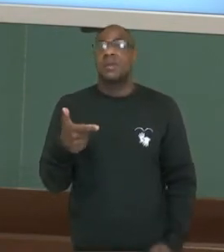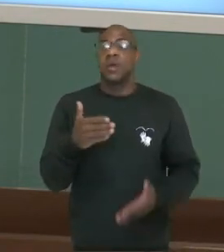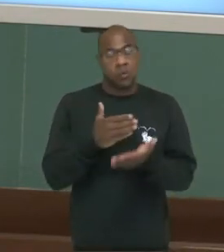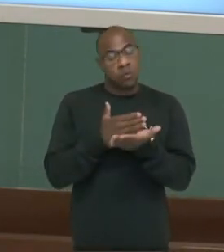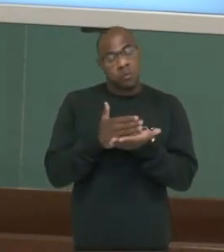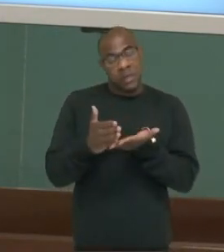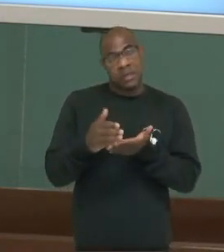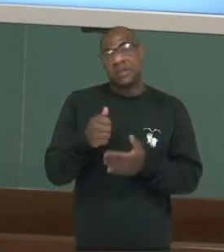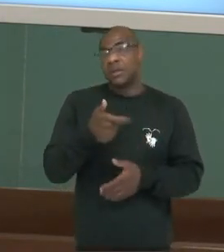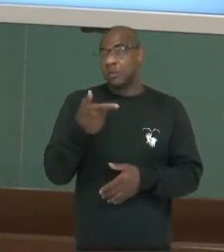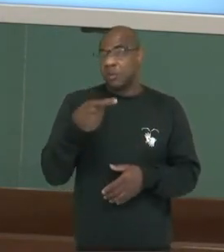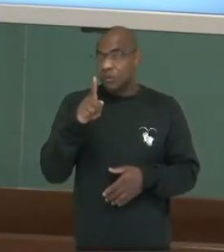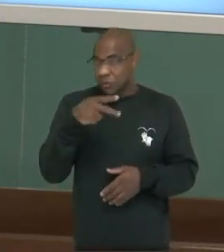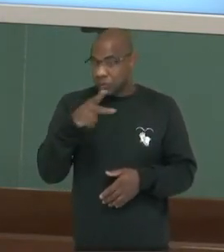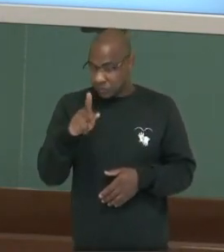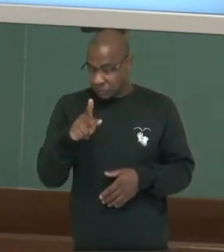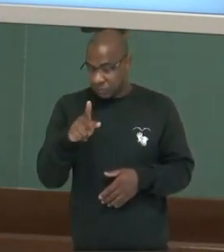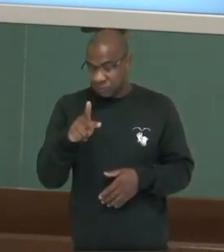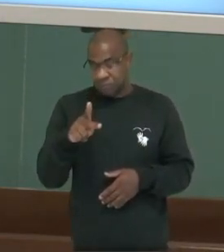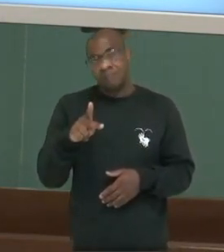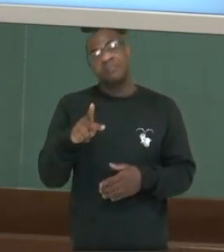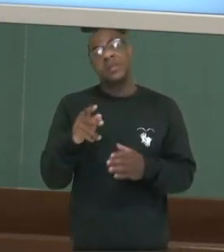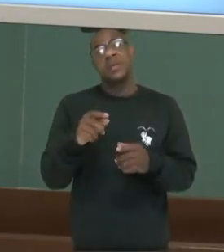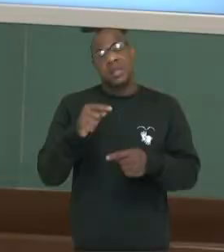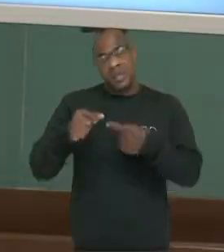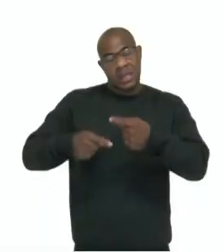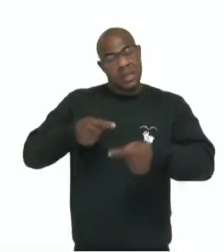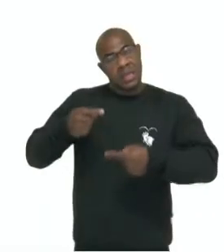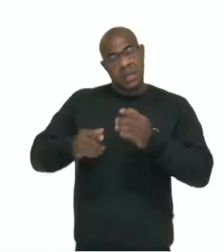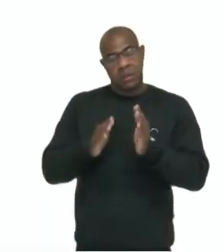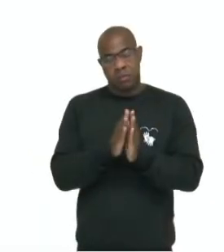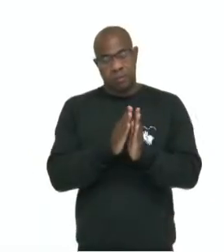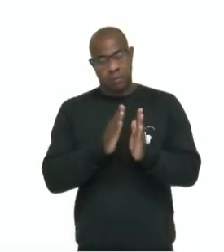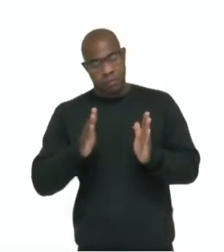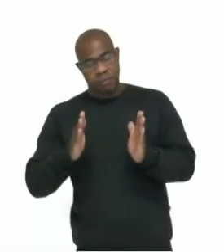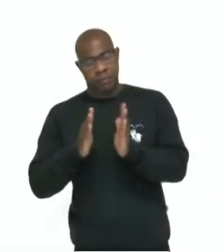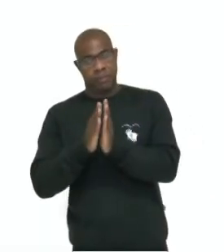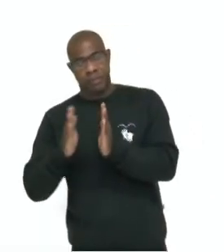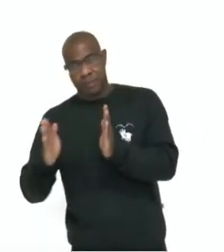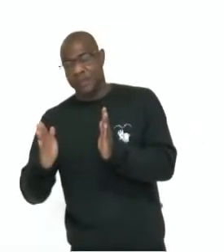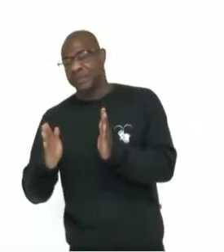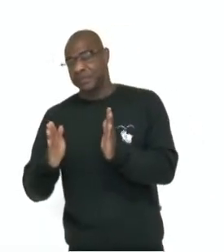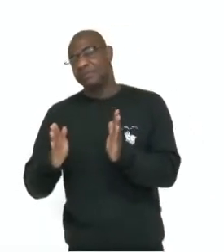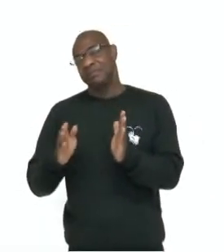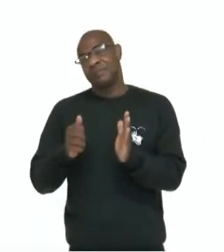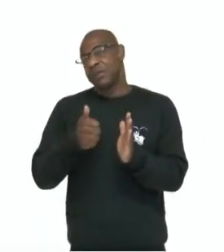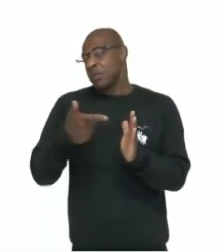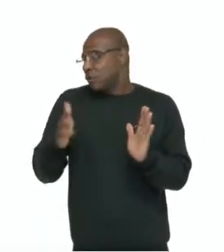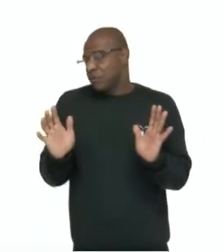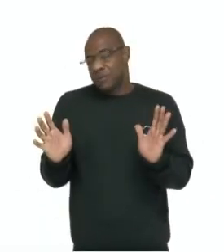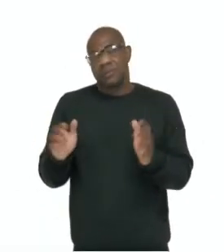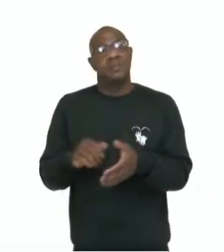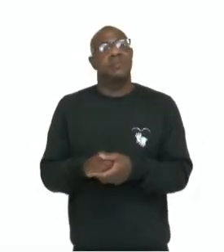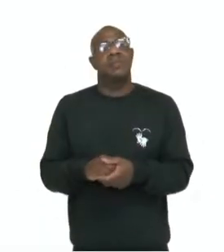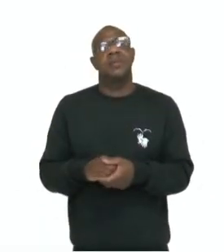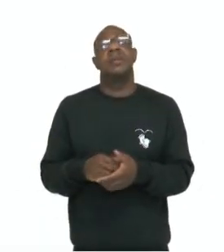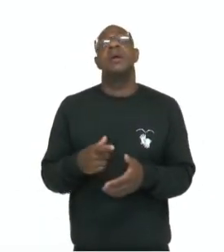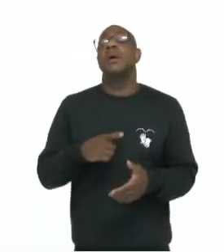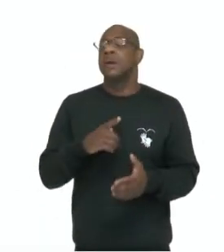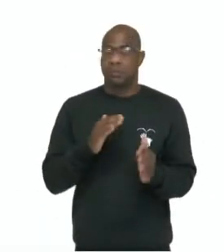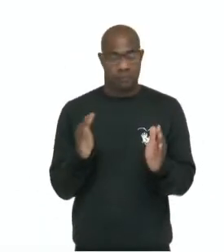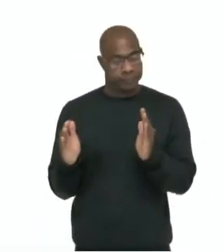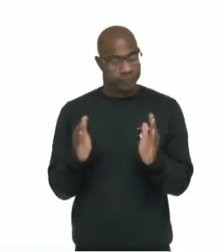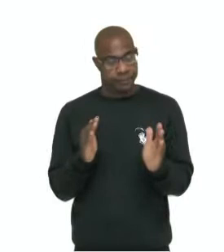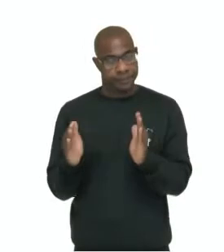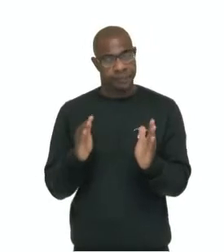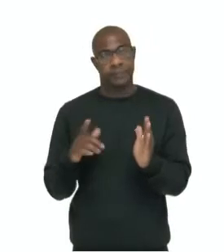12. Na metade desse ciclo, que seria o 14º dia, ocorre um evento muito importante, que é o evento